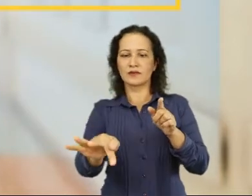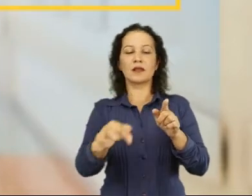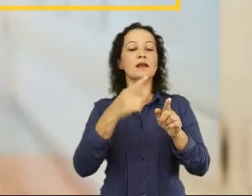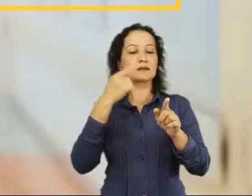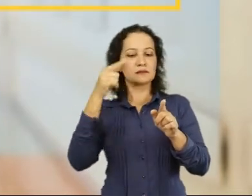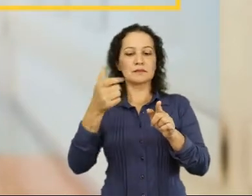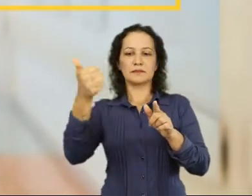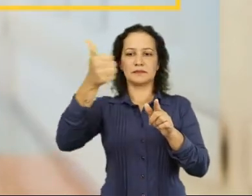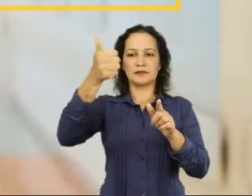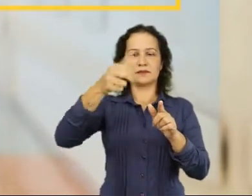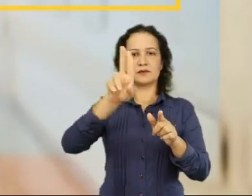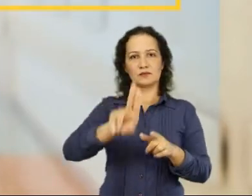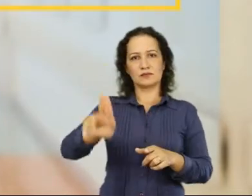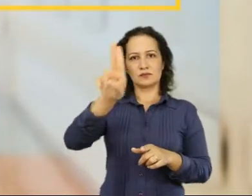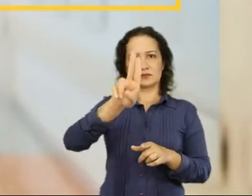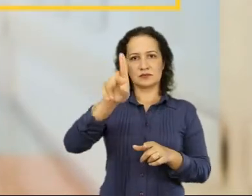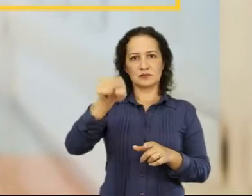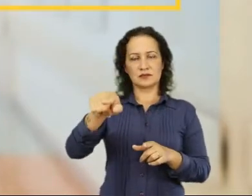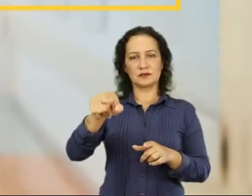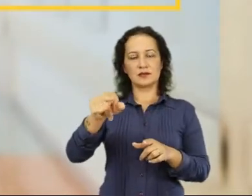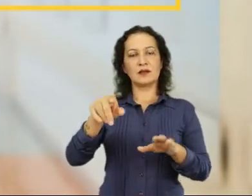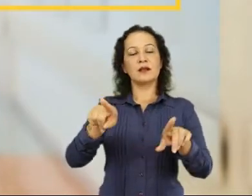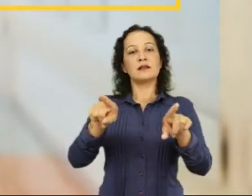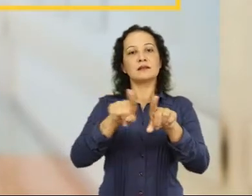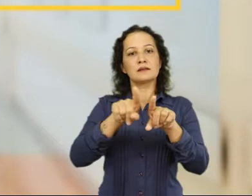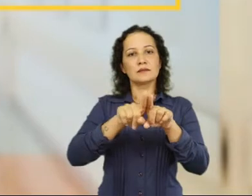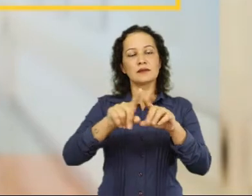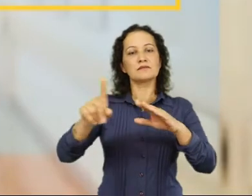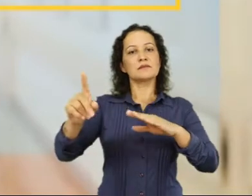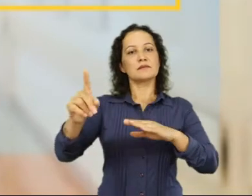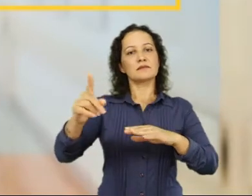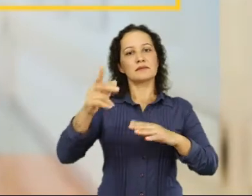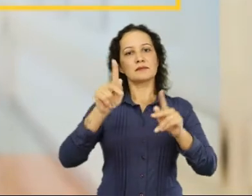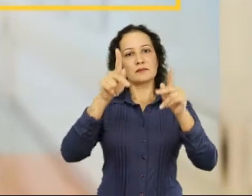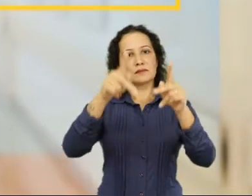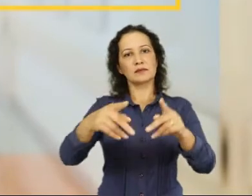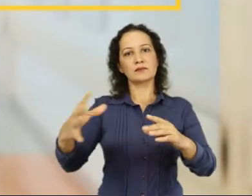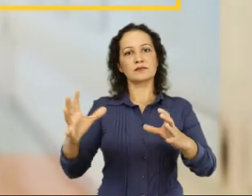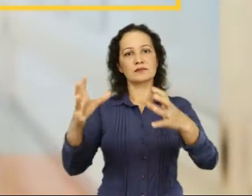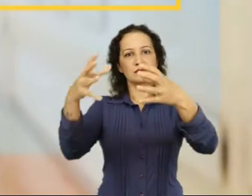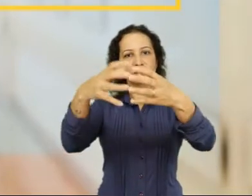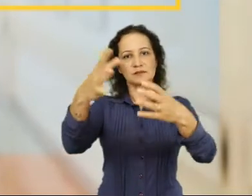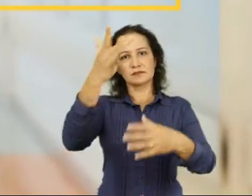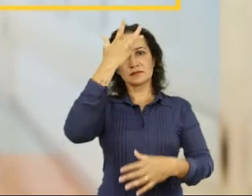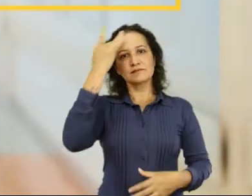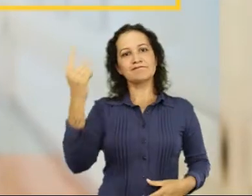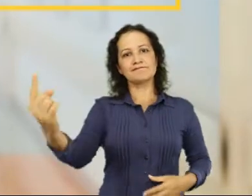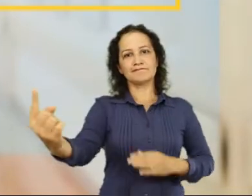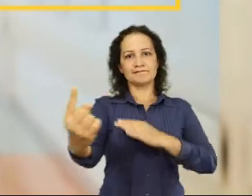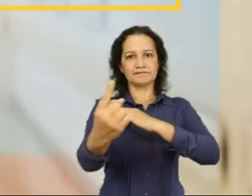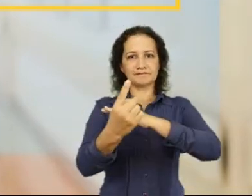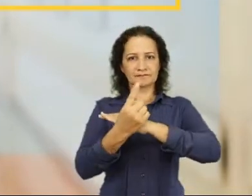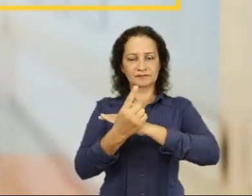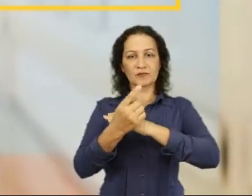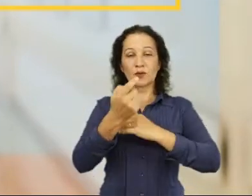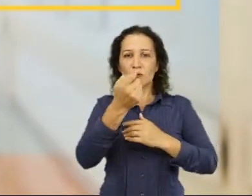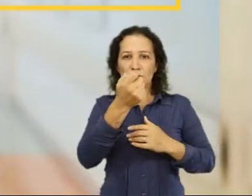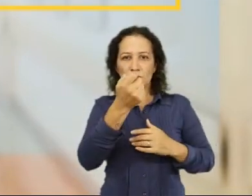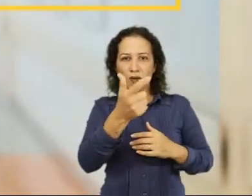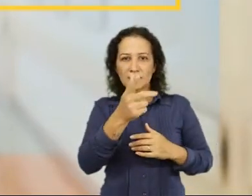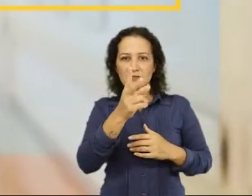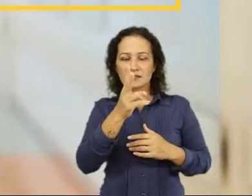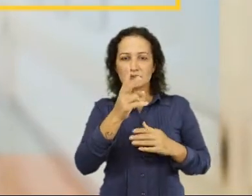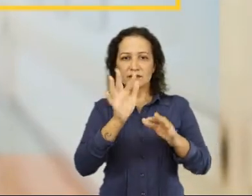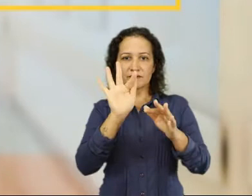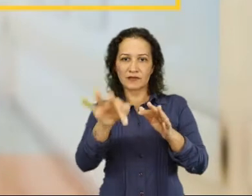nós vamos utilizar, fazendo o gesto à população da imunização, daqueles imunobiológicos que estejam vencendo,